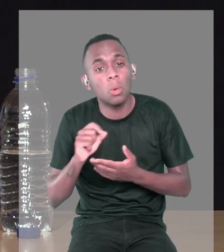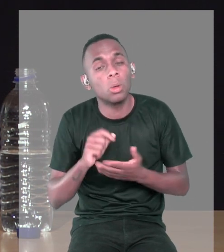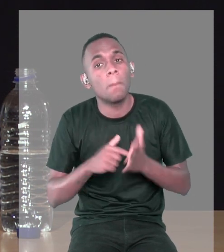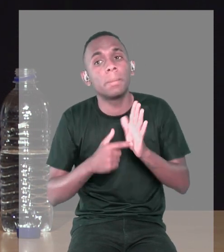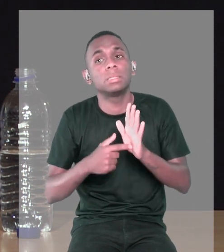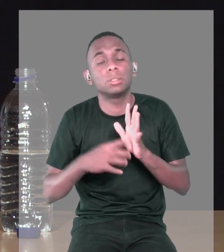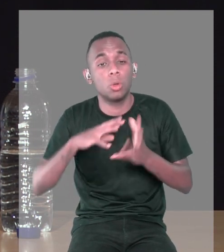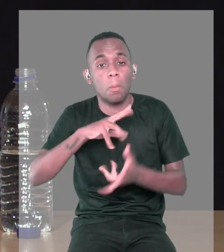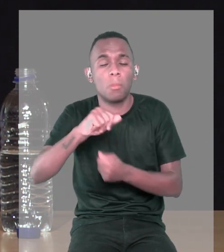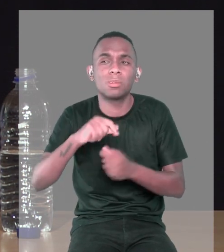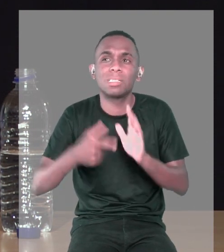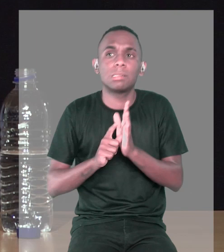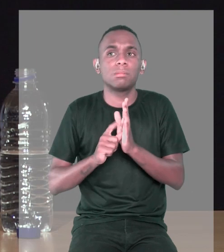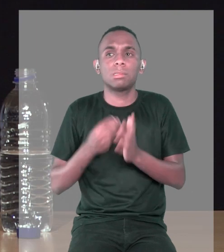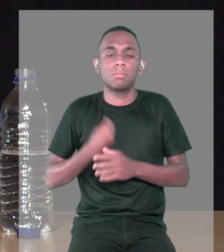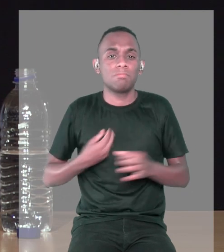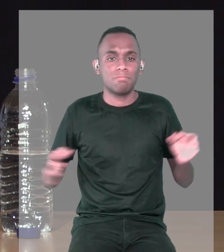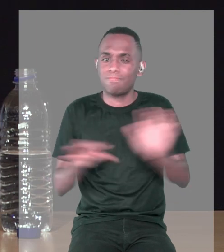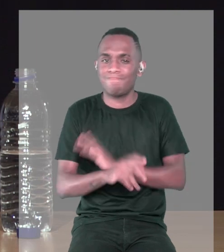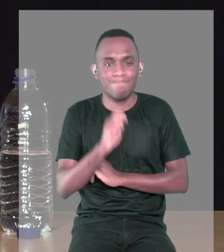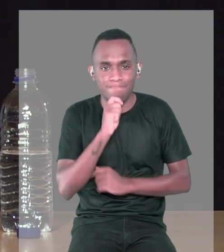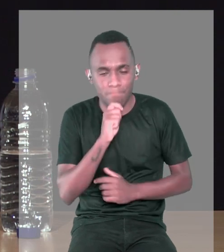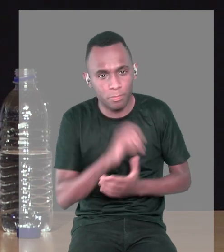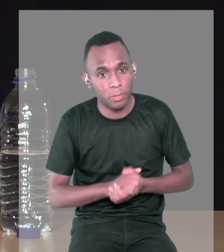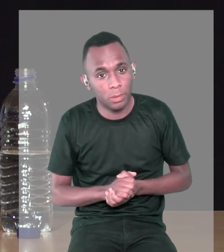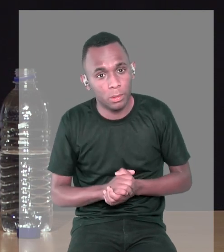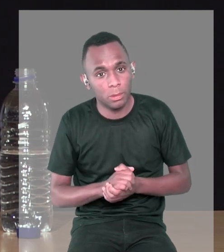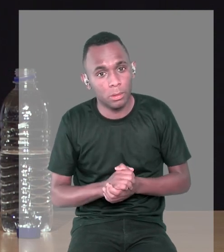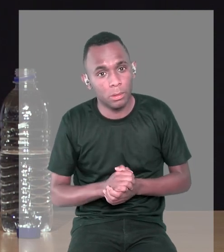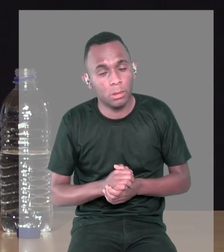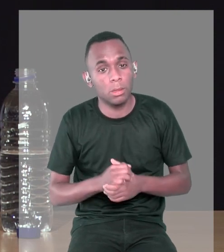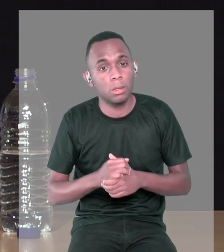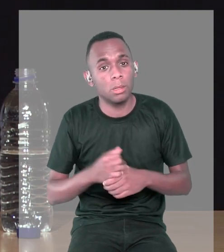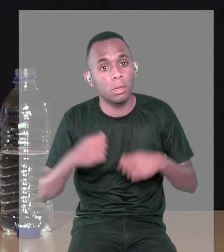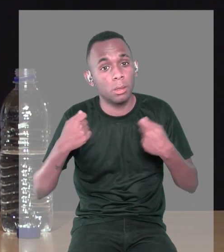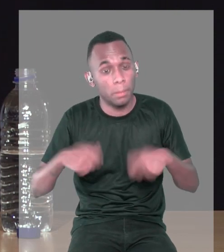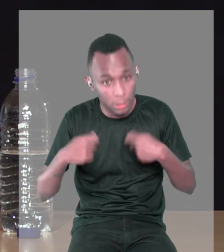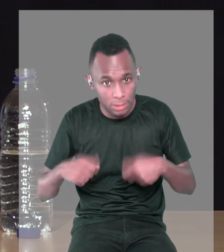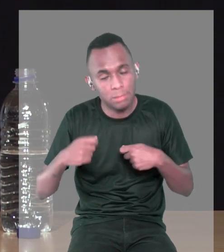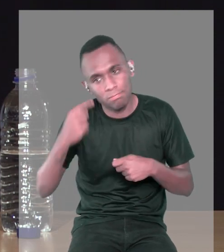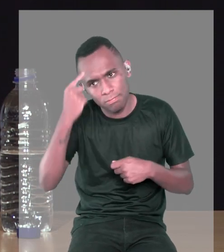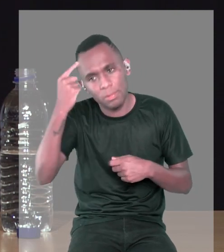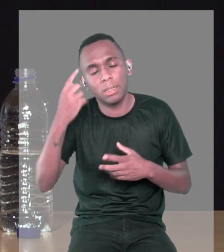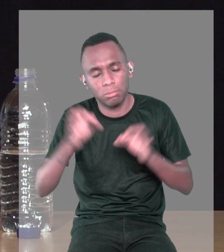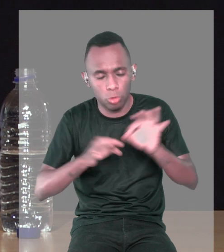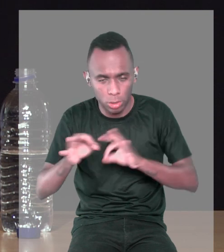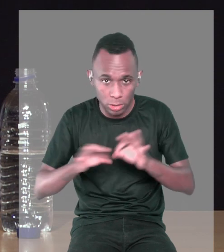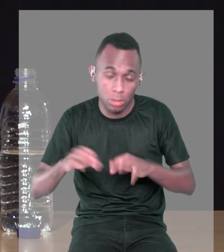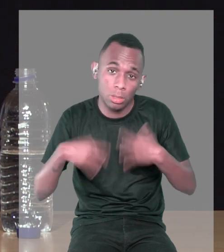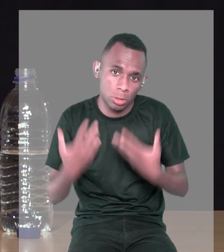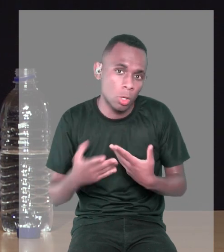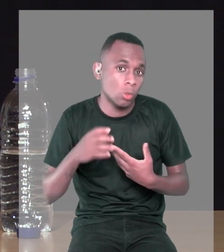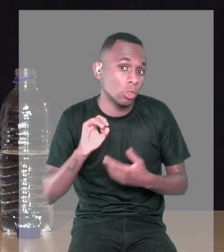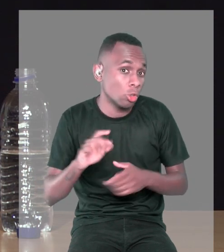maneira inventada, formulada. E isso só se faz numa articulação entre corpo e espírito.